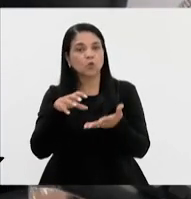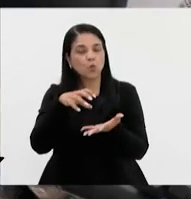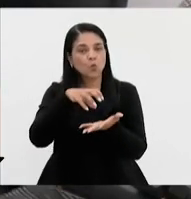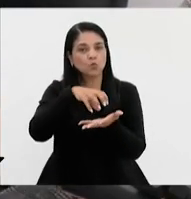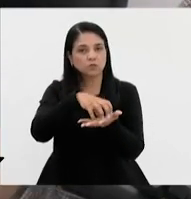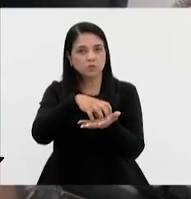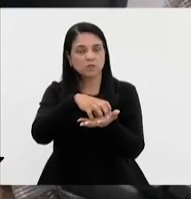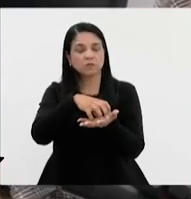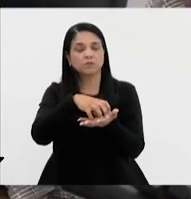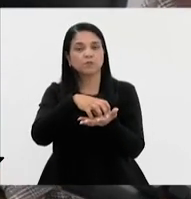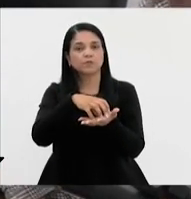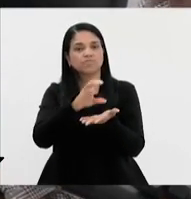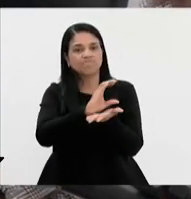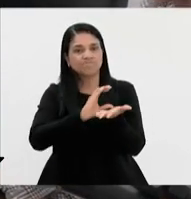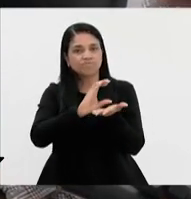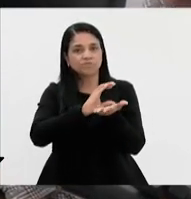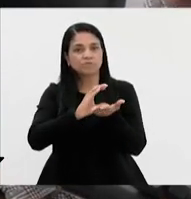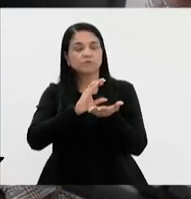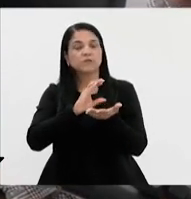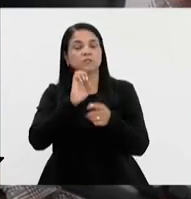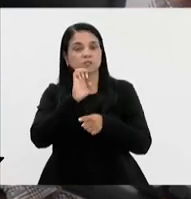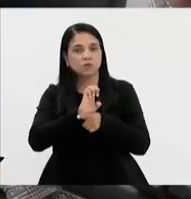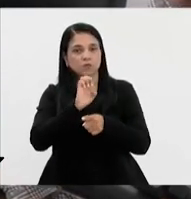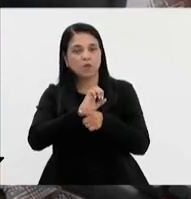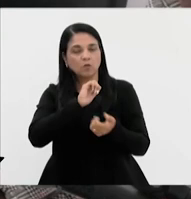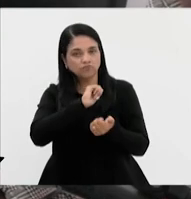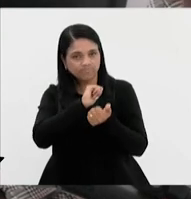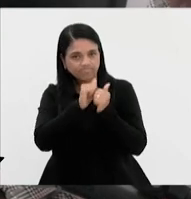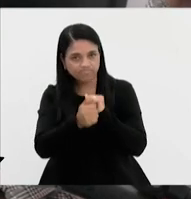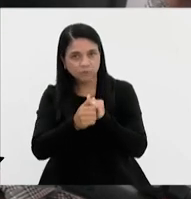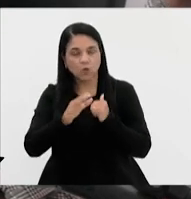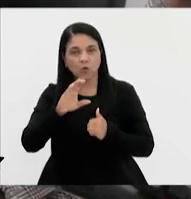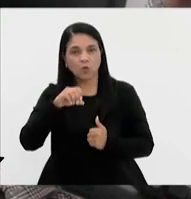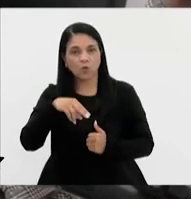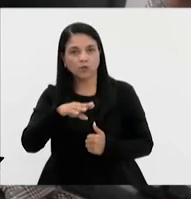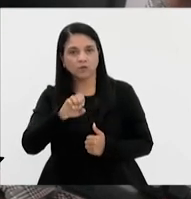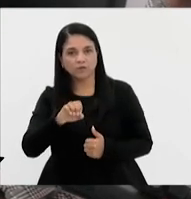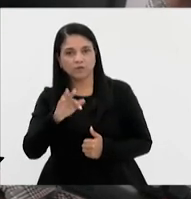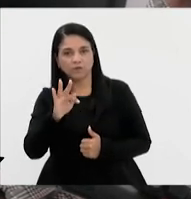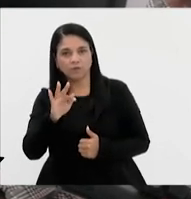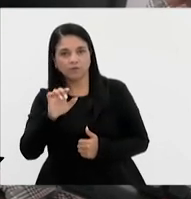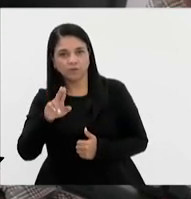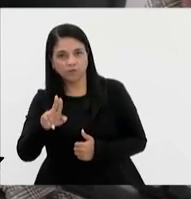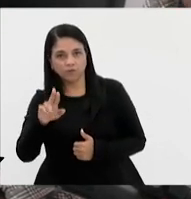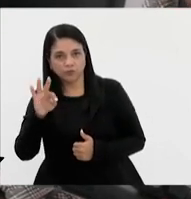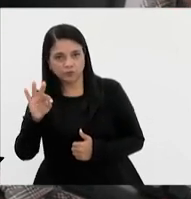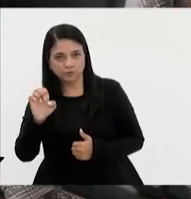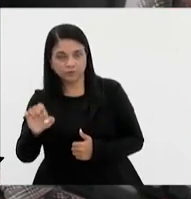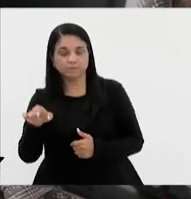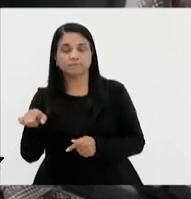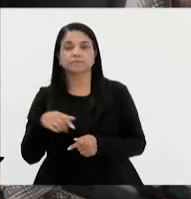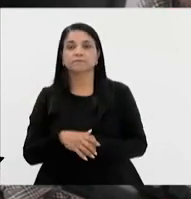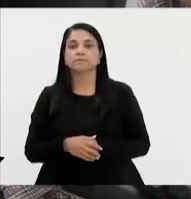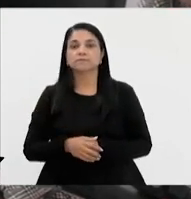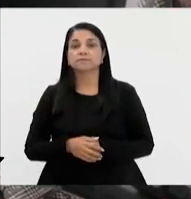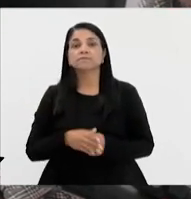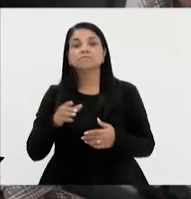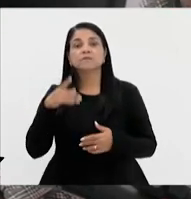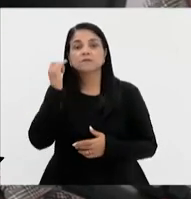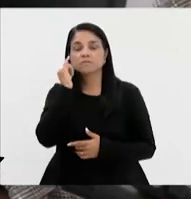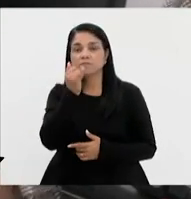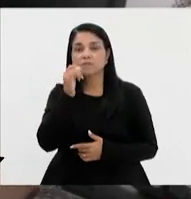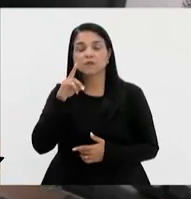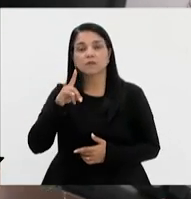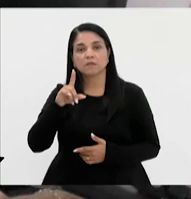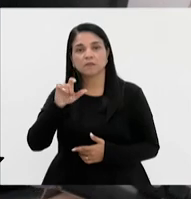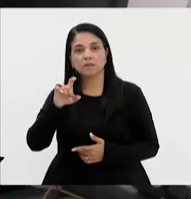Futebol, CONEFUT, e da Outras Providências. Para parecer, deputado Guilherme Delaroli. Senhor presidente, pela legalidade